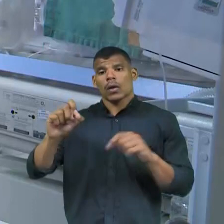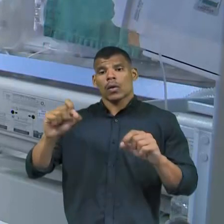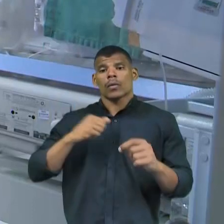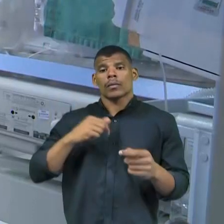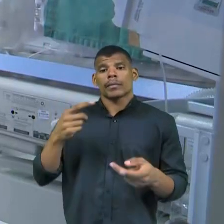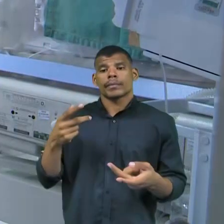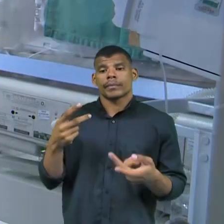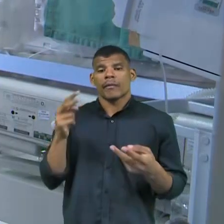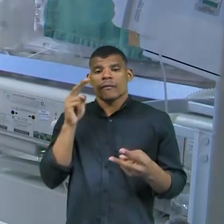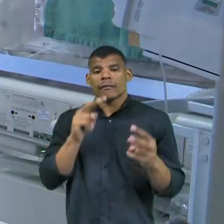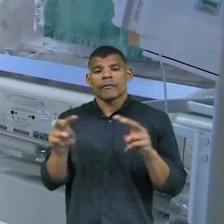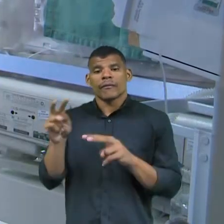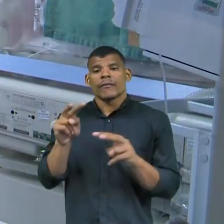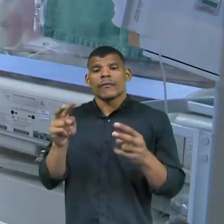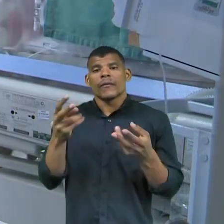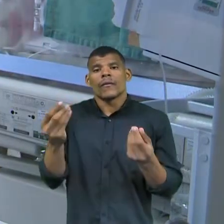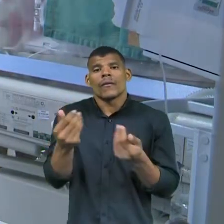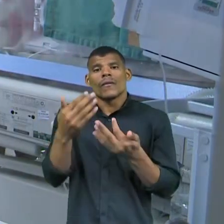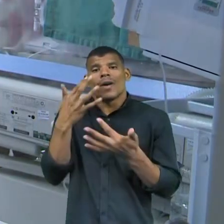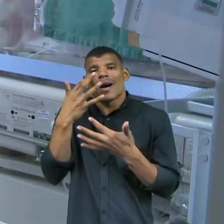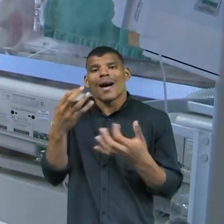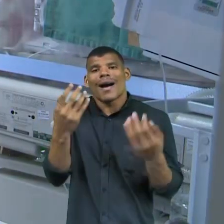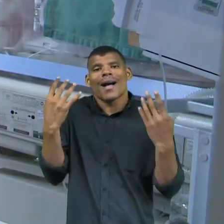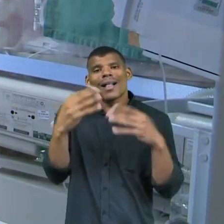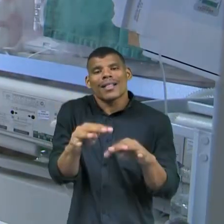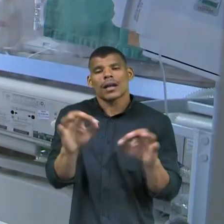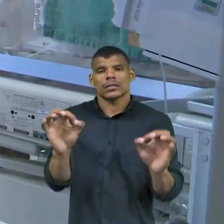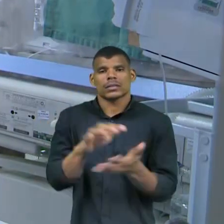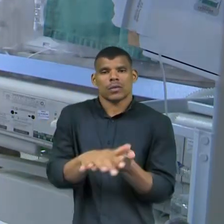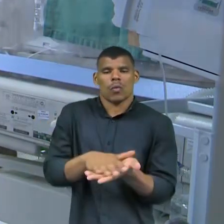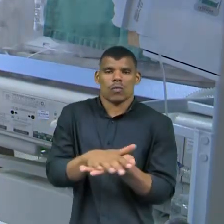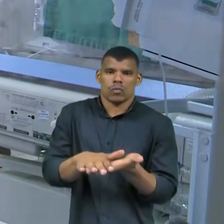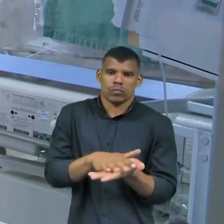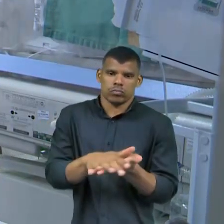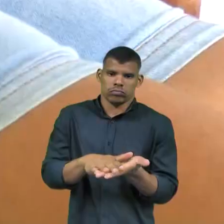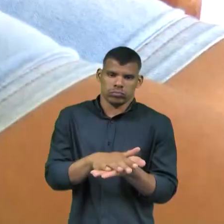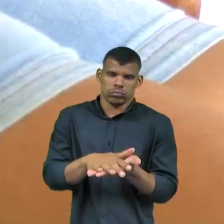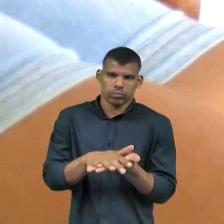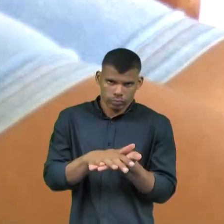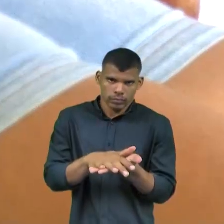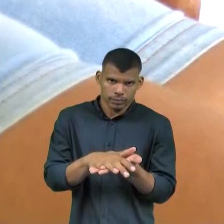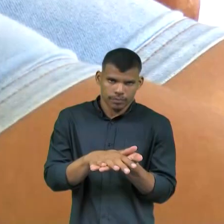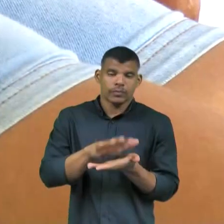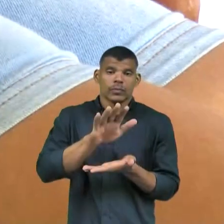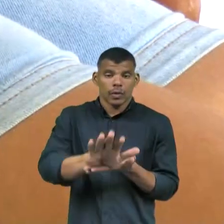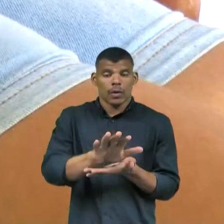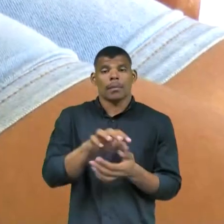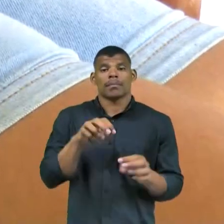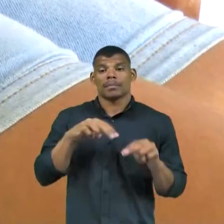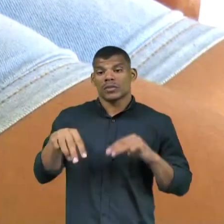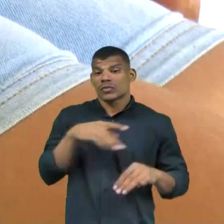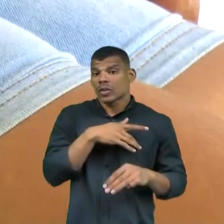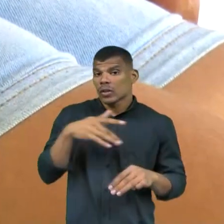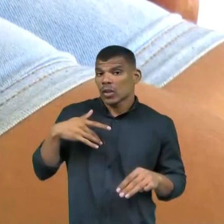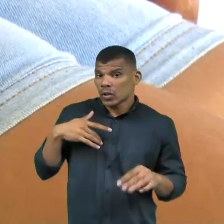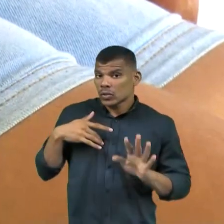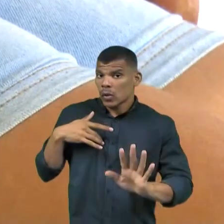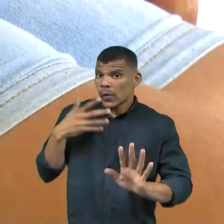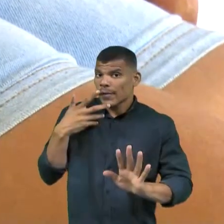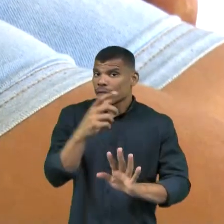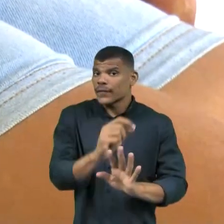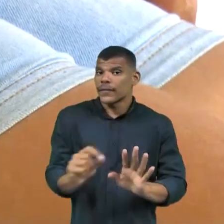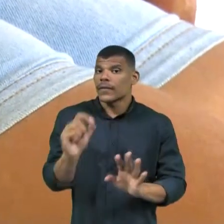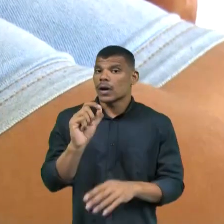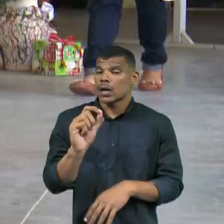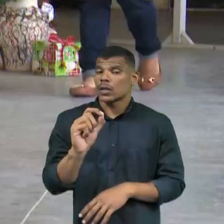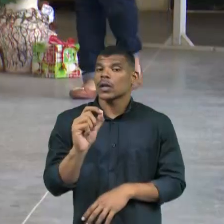De acordo com o Ministério da Saúde, os pedidos por tratamento e medicação em 2020 foram